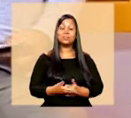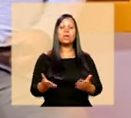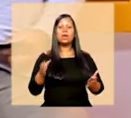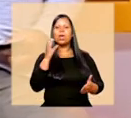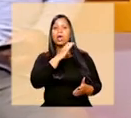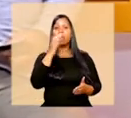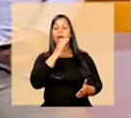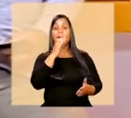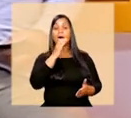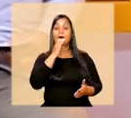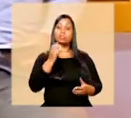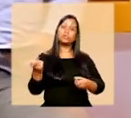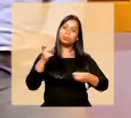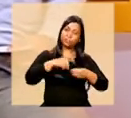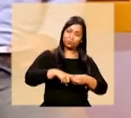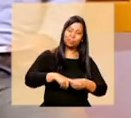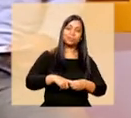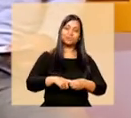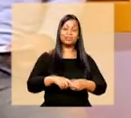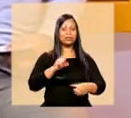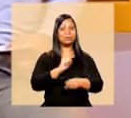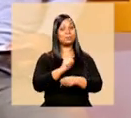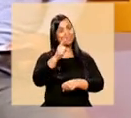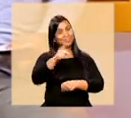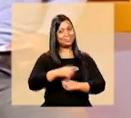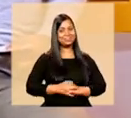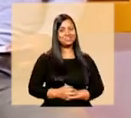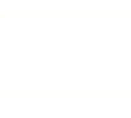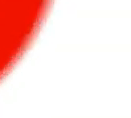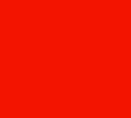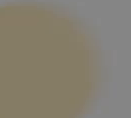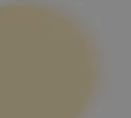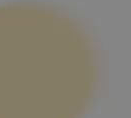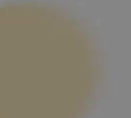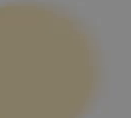A gente faz um breve intervalo e a gente volta na sequência. A gente te aguarda, não sai daí.